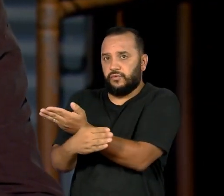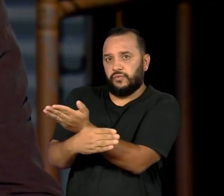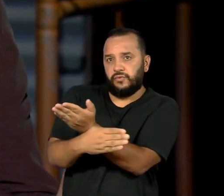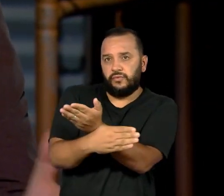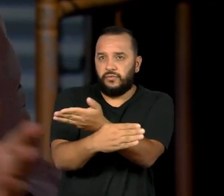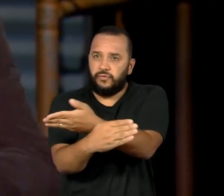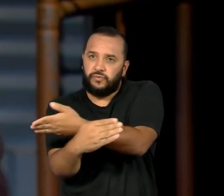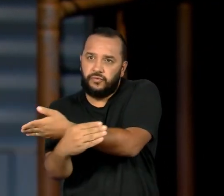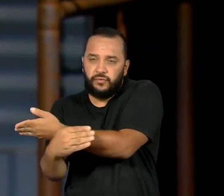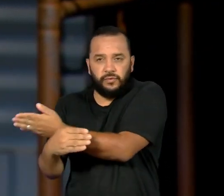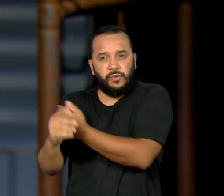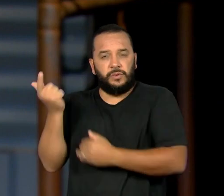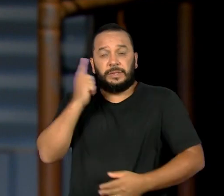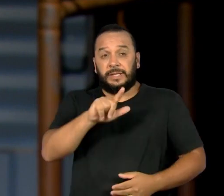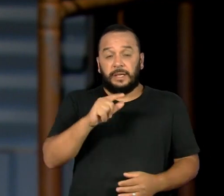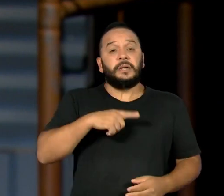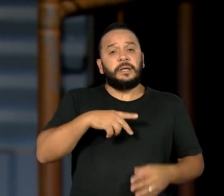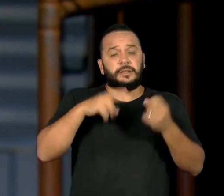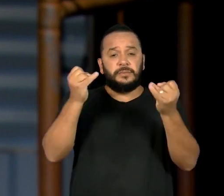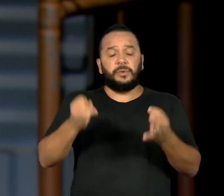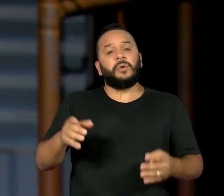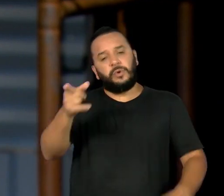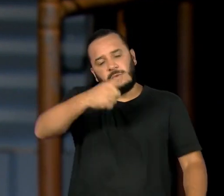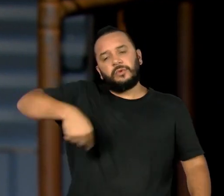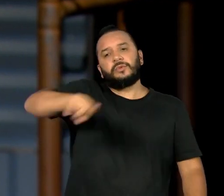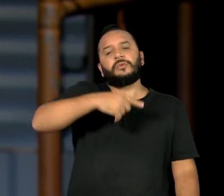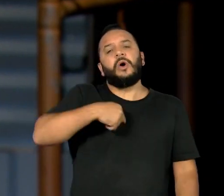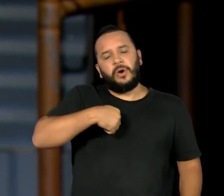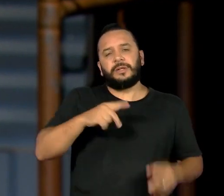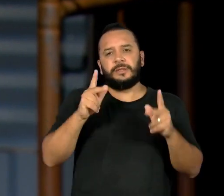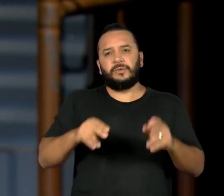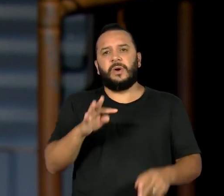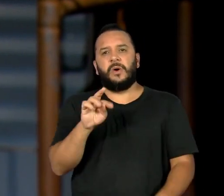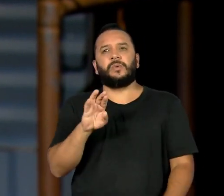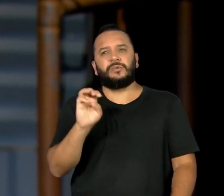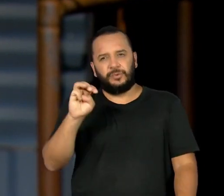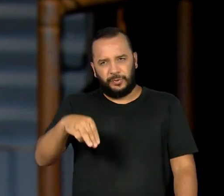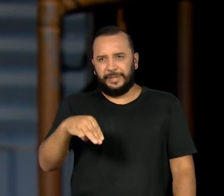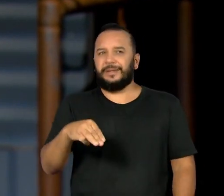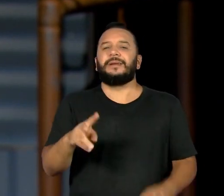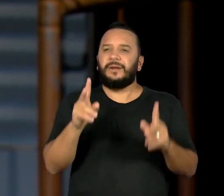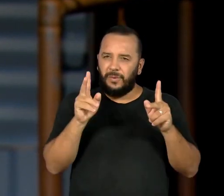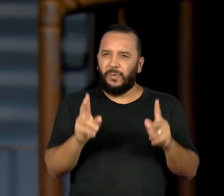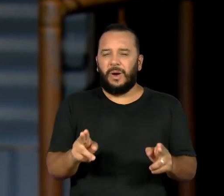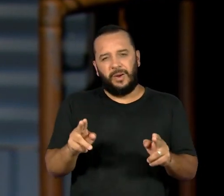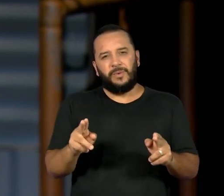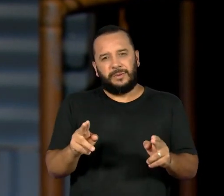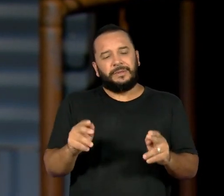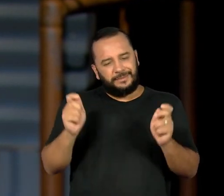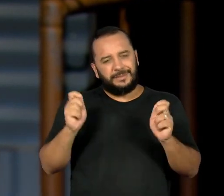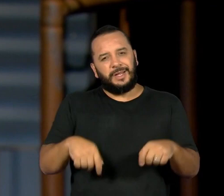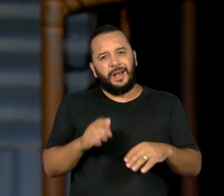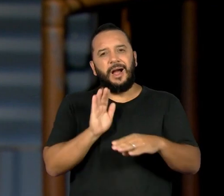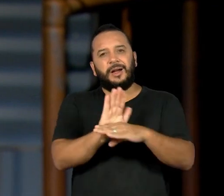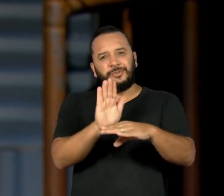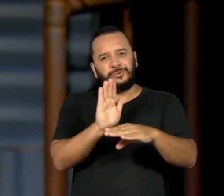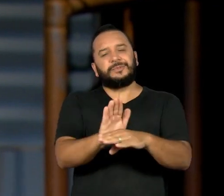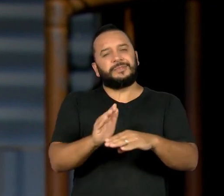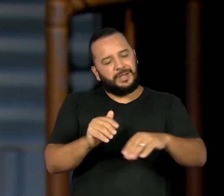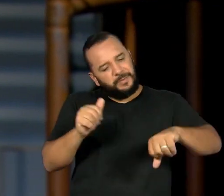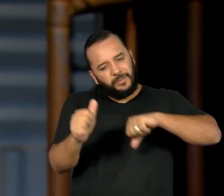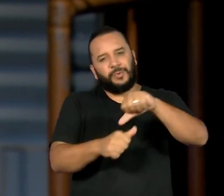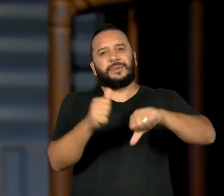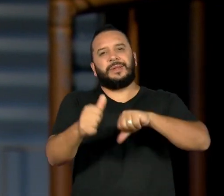mar. Ele dizia que cada um de nós pode ser um Trim Tab, essa tal pecinha que facilita as